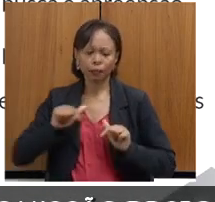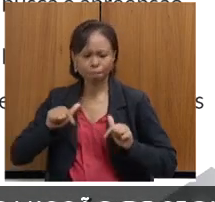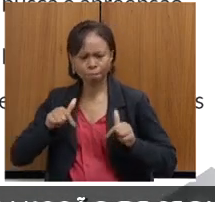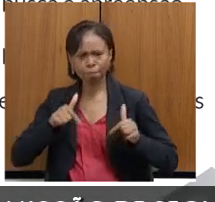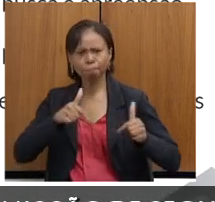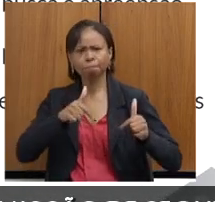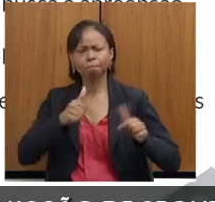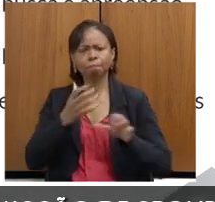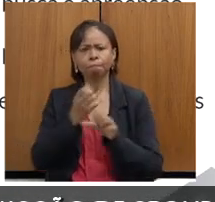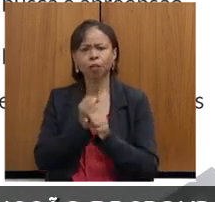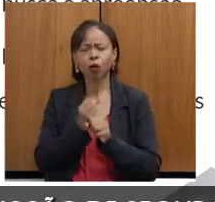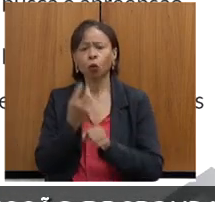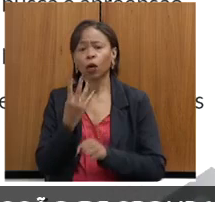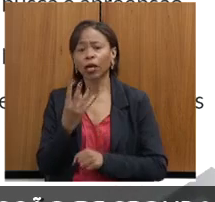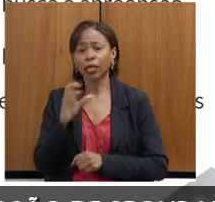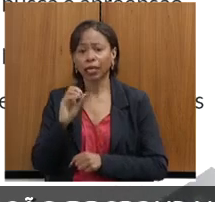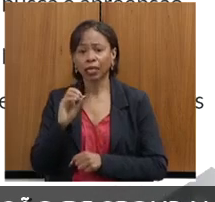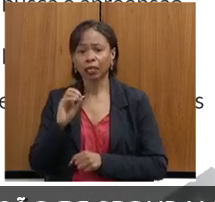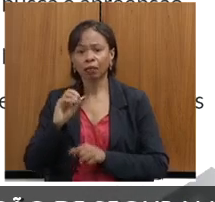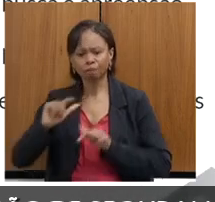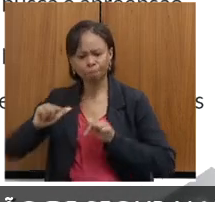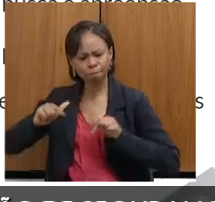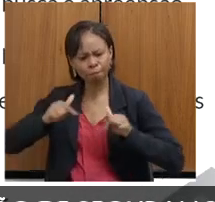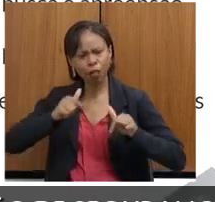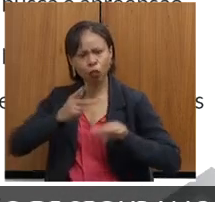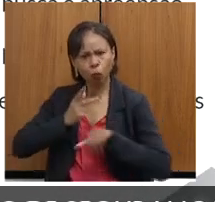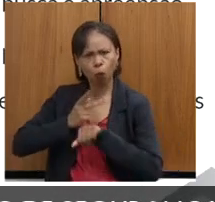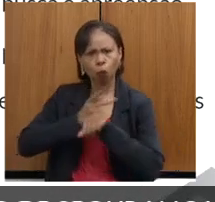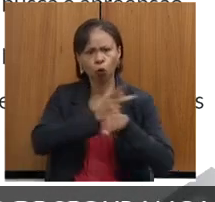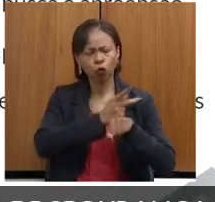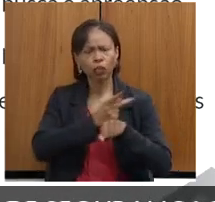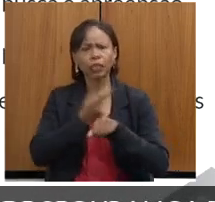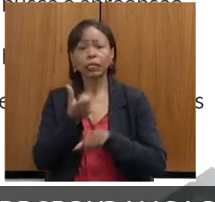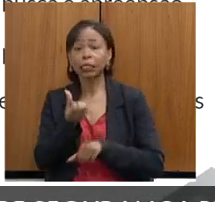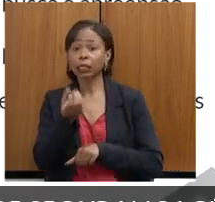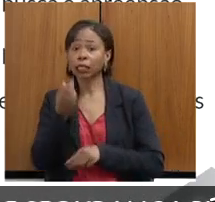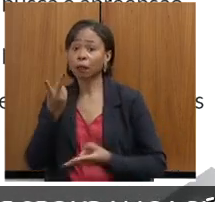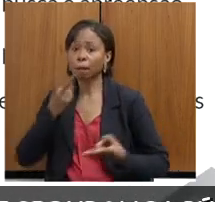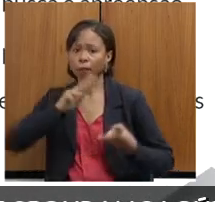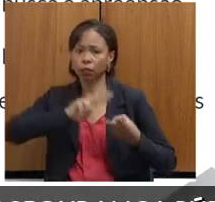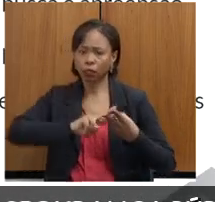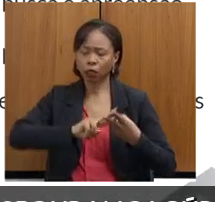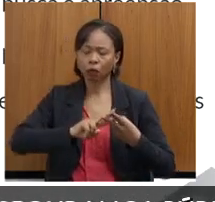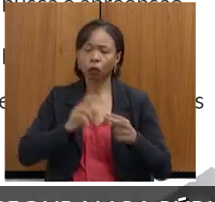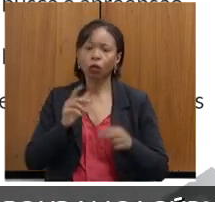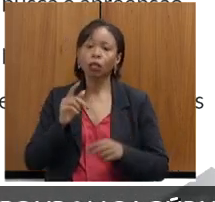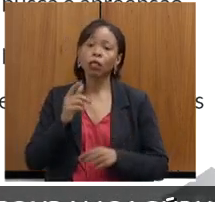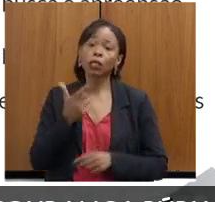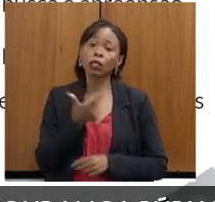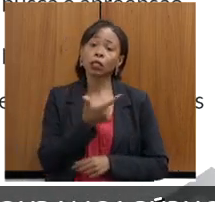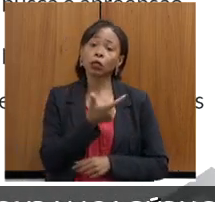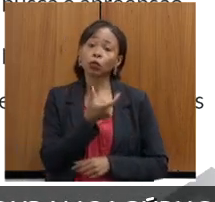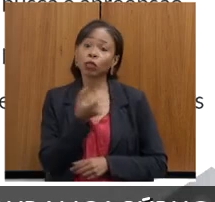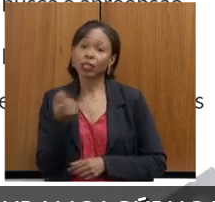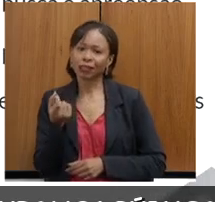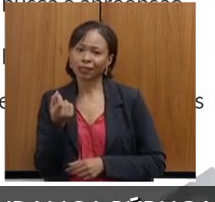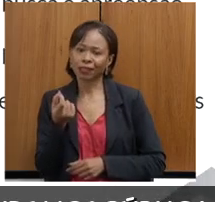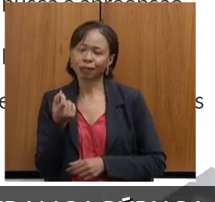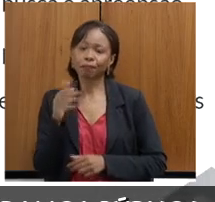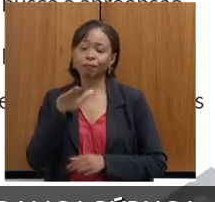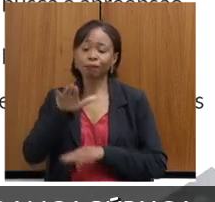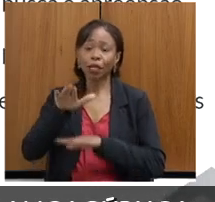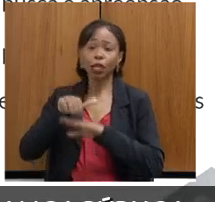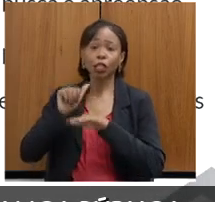operação 40 mandados de busca e apreensão 60 mandado de prisão e 200 solicitações de